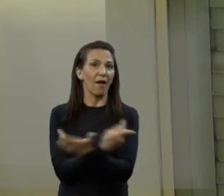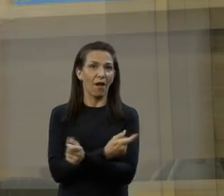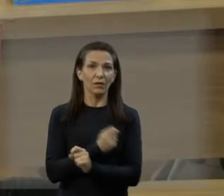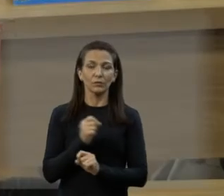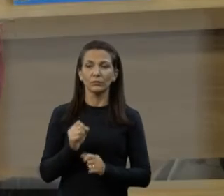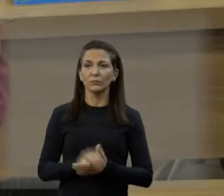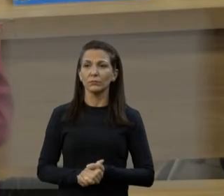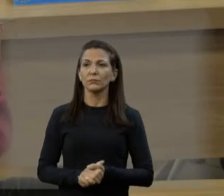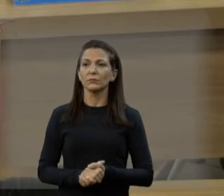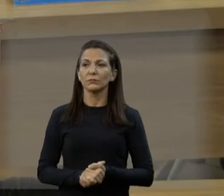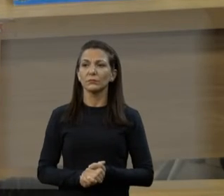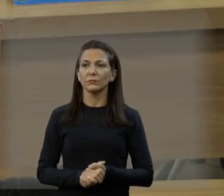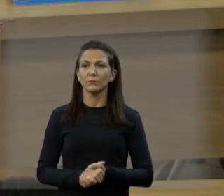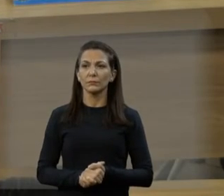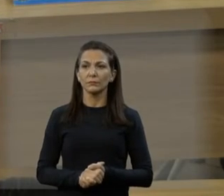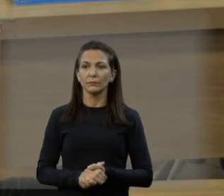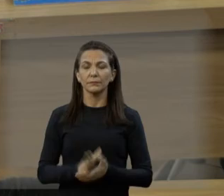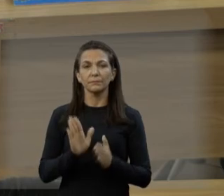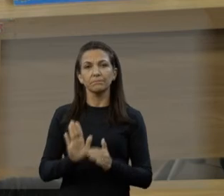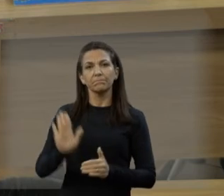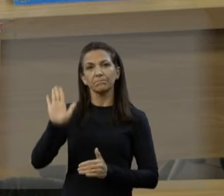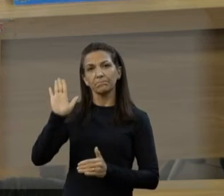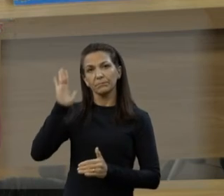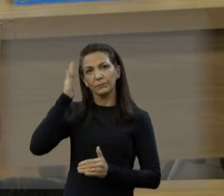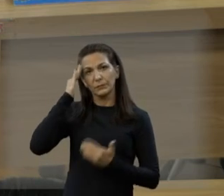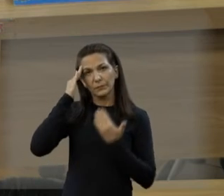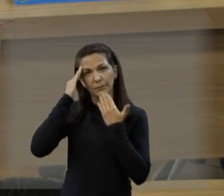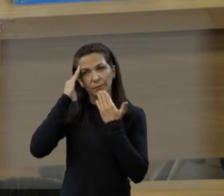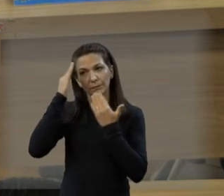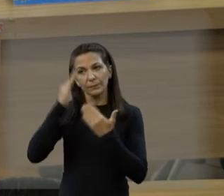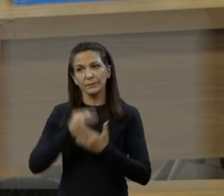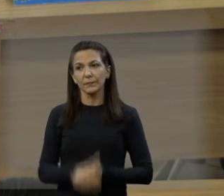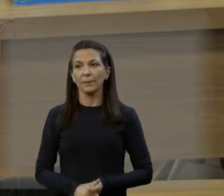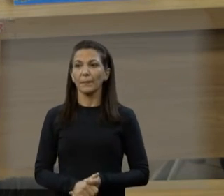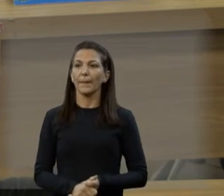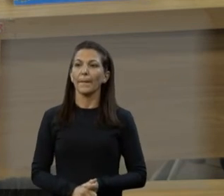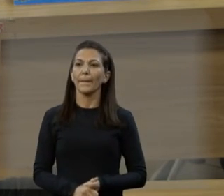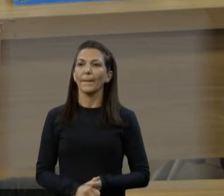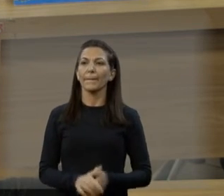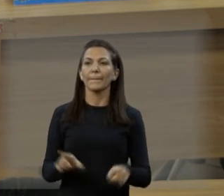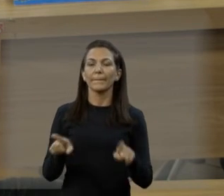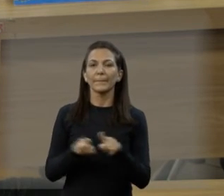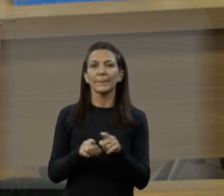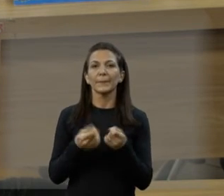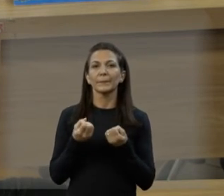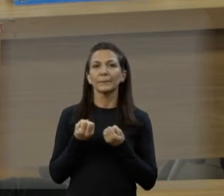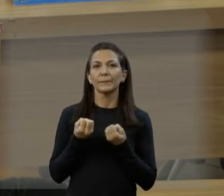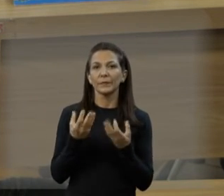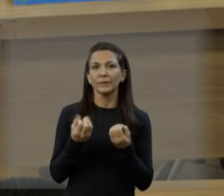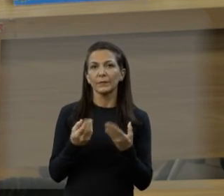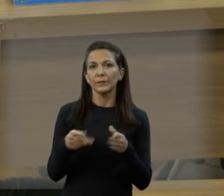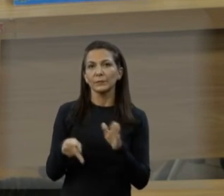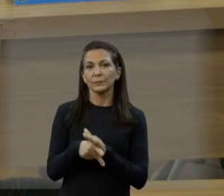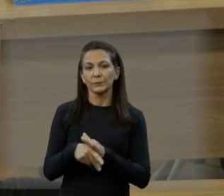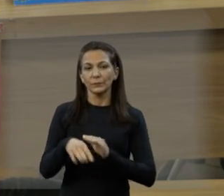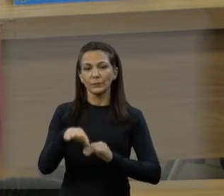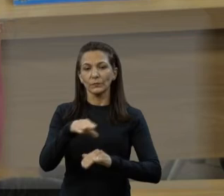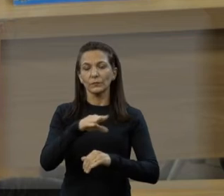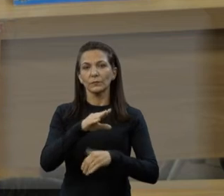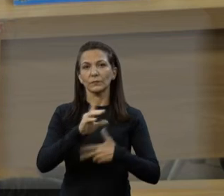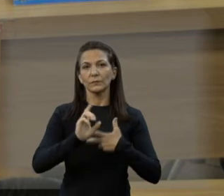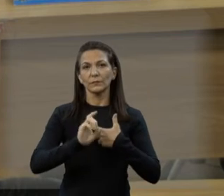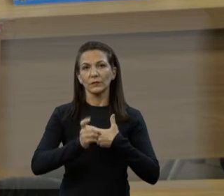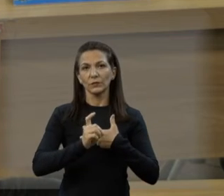Salvador obrigado pela parte Vereador é também foi buscar informações que o governo